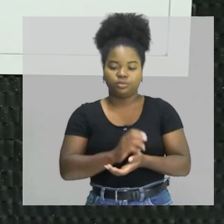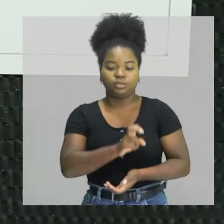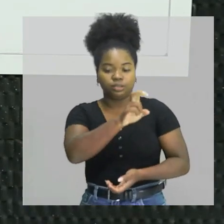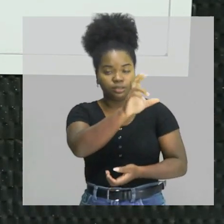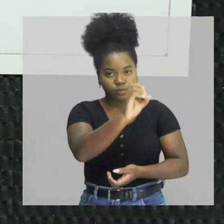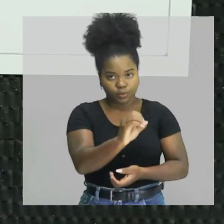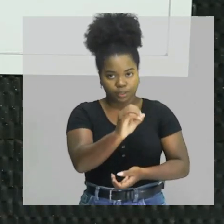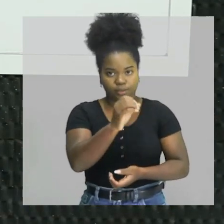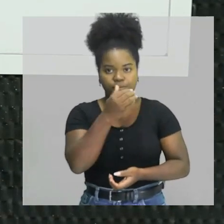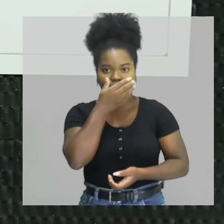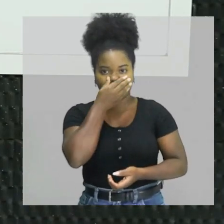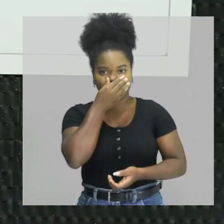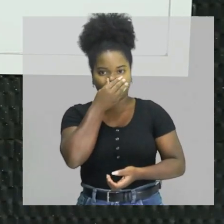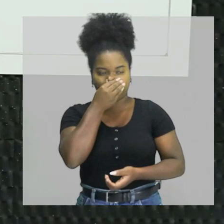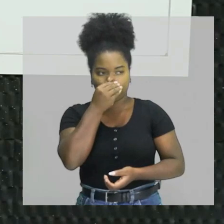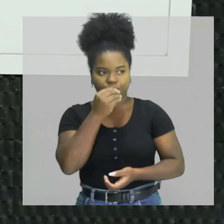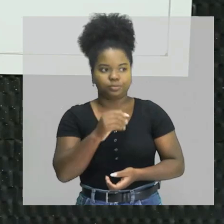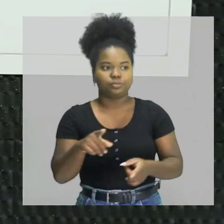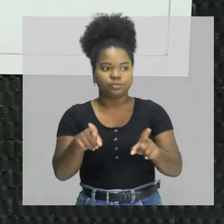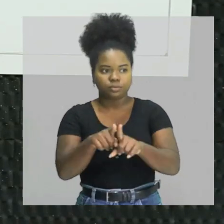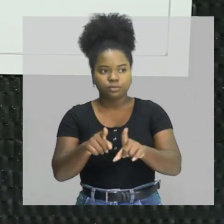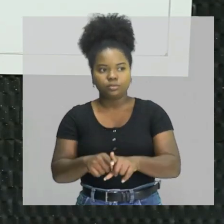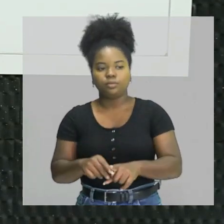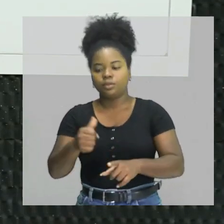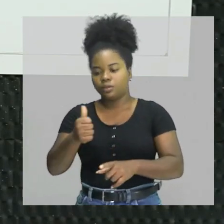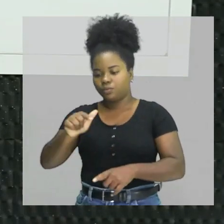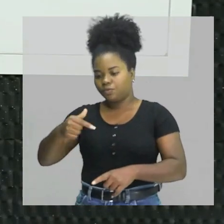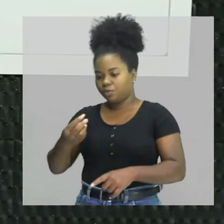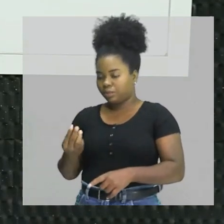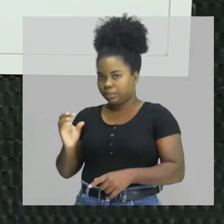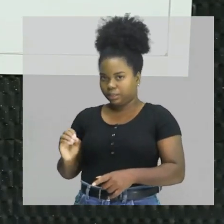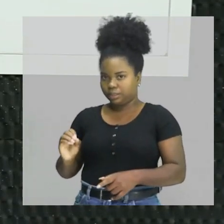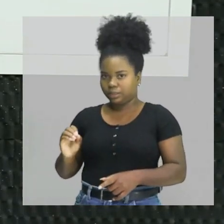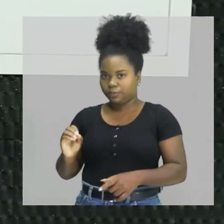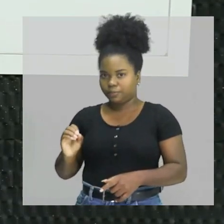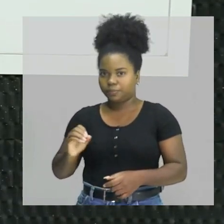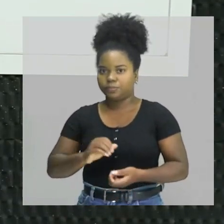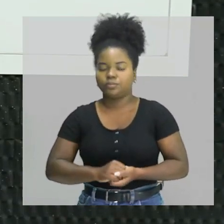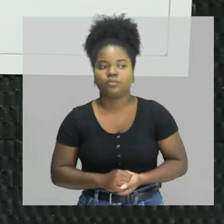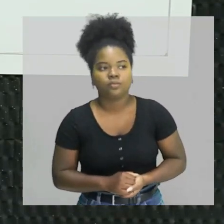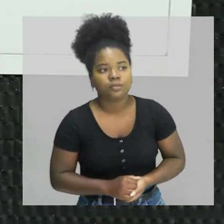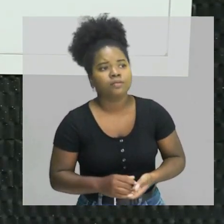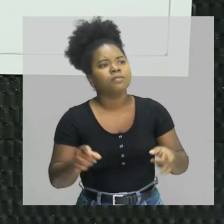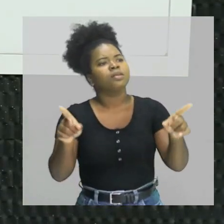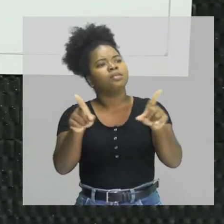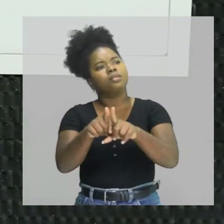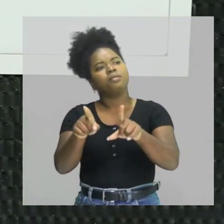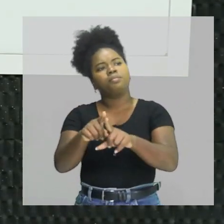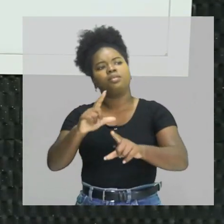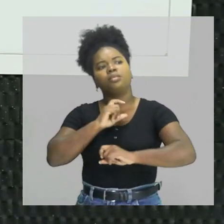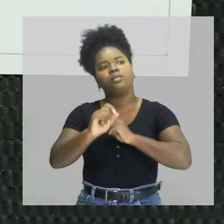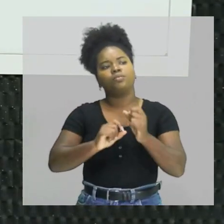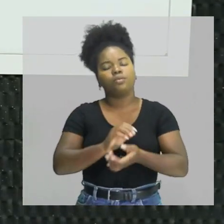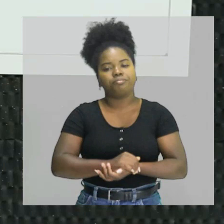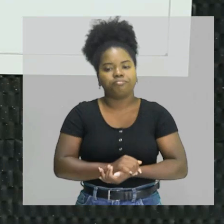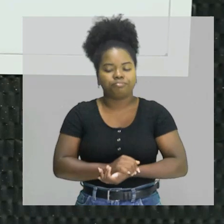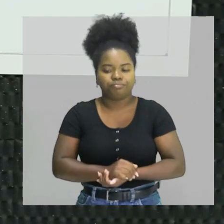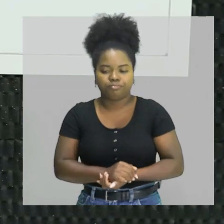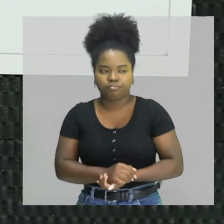50. Eu já tenho essa parte aqui, que é 1,30. Eu tenho também, turminha, esse pedaço aqui,